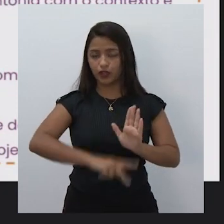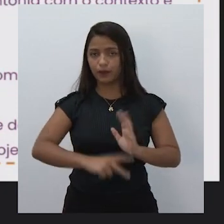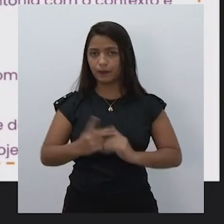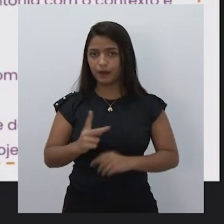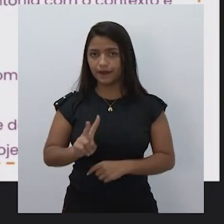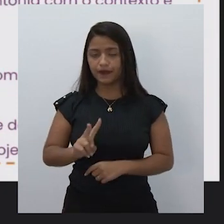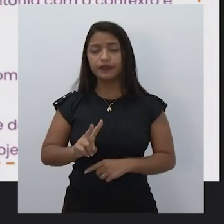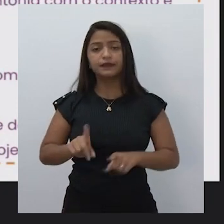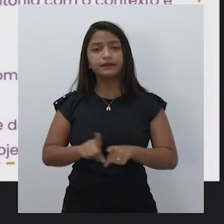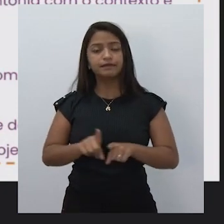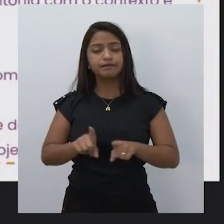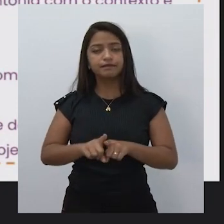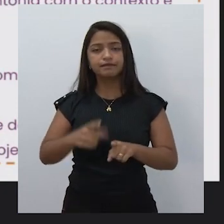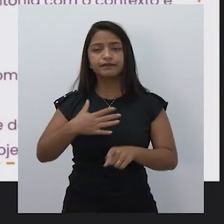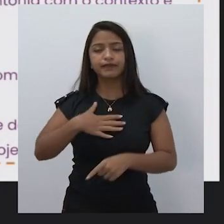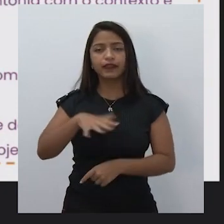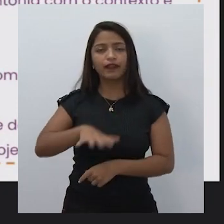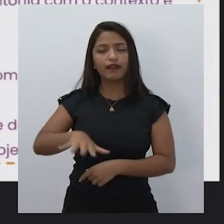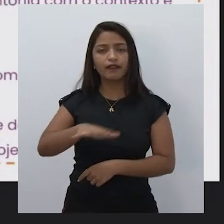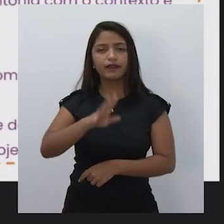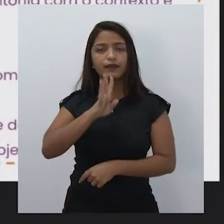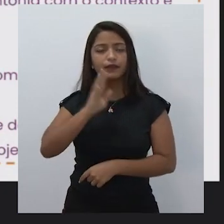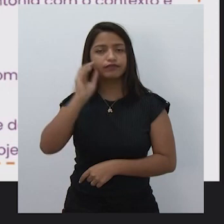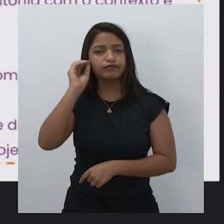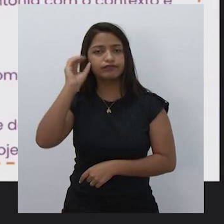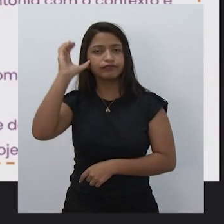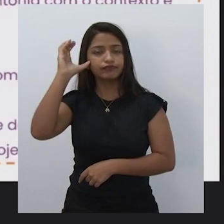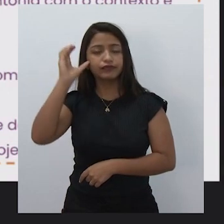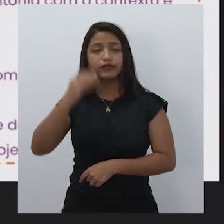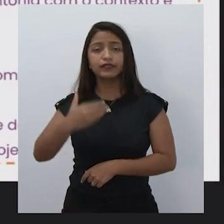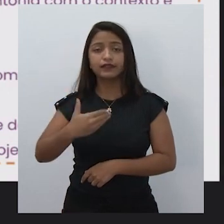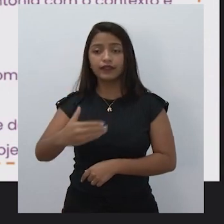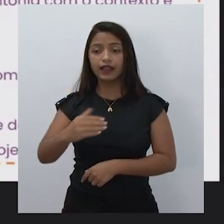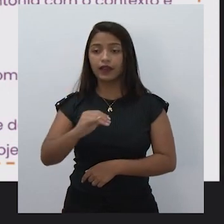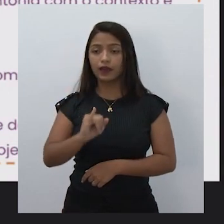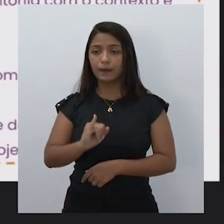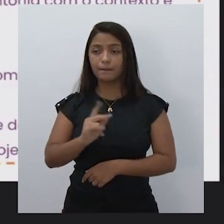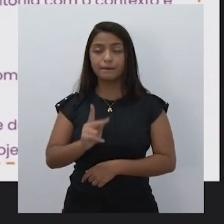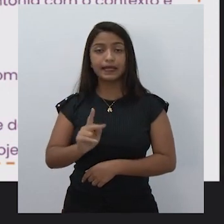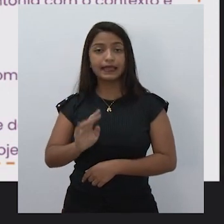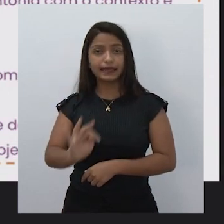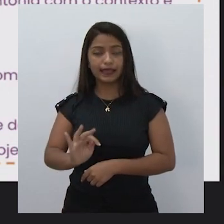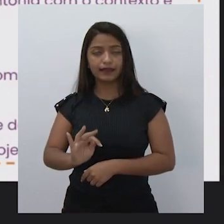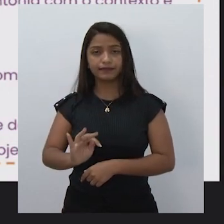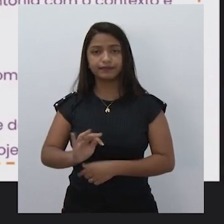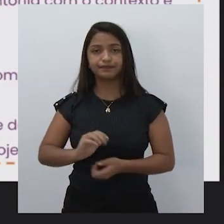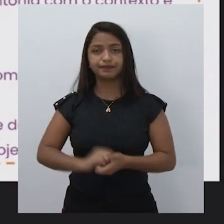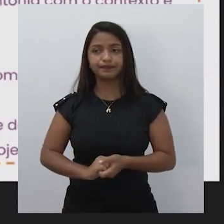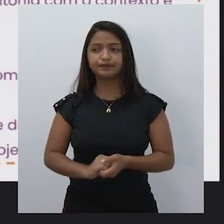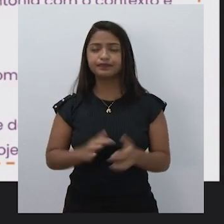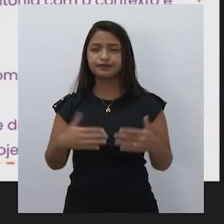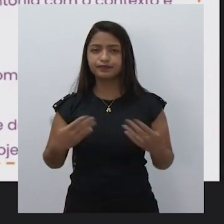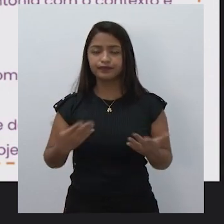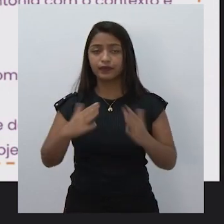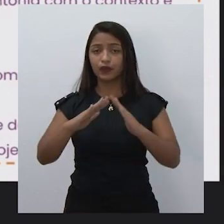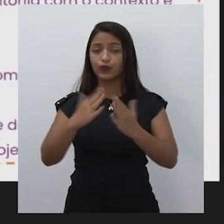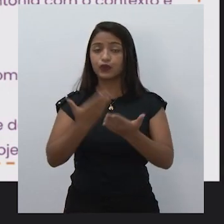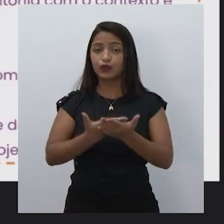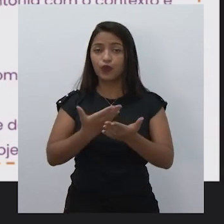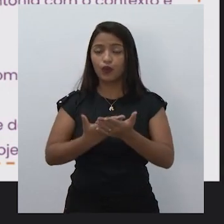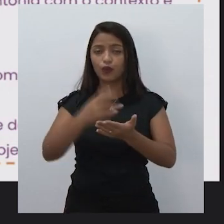do conhecimento, no itinerário híbrido, no EPT, né? Então, esse histórico escolar, ele vai